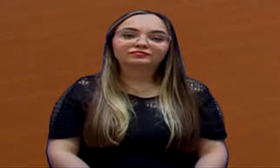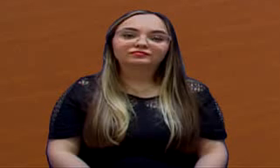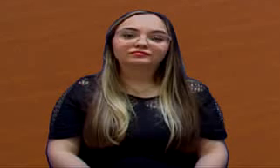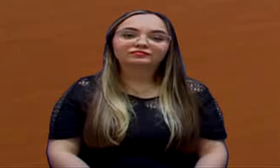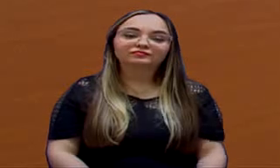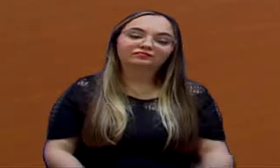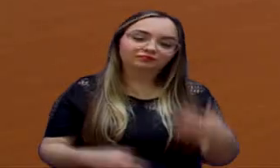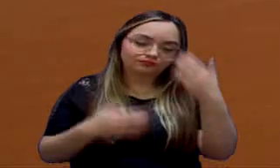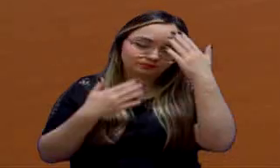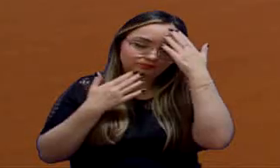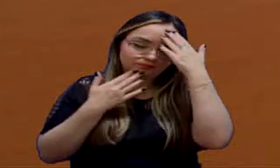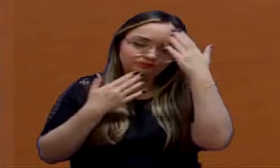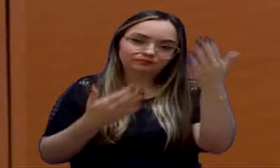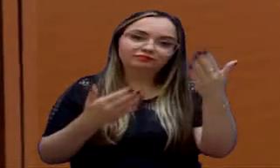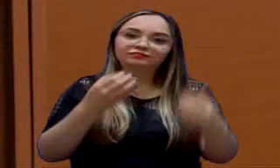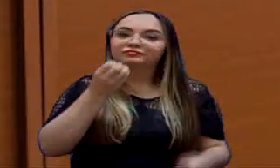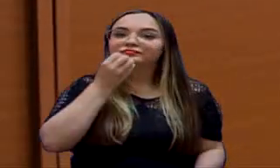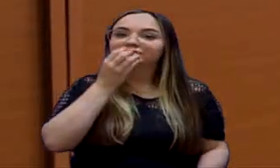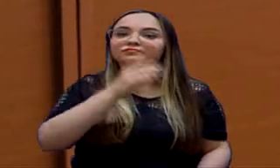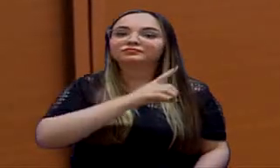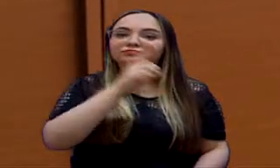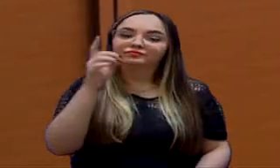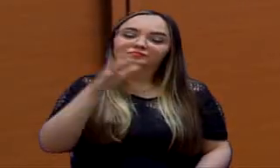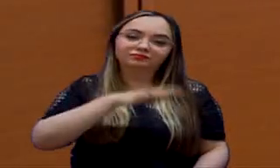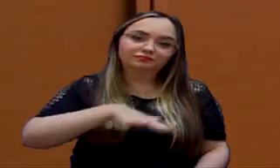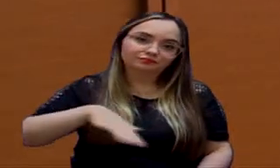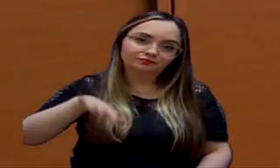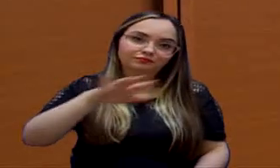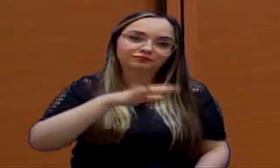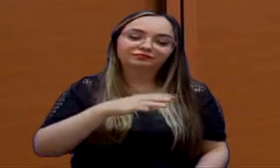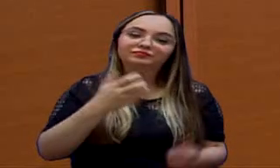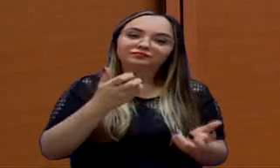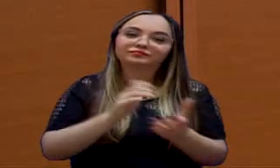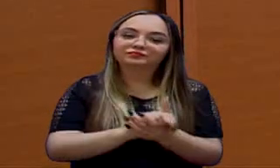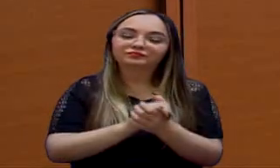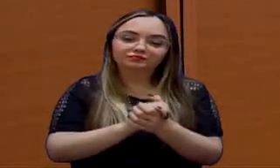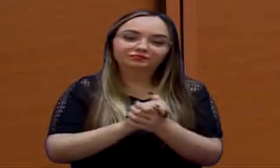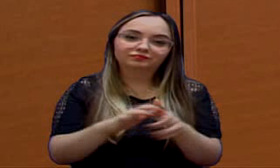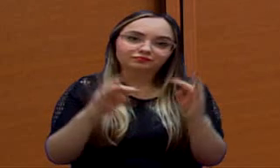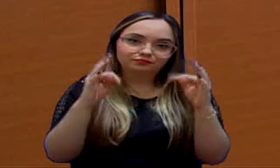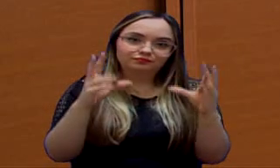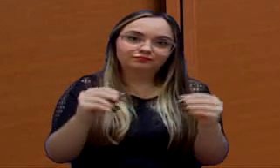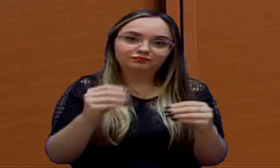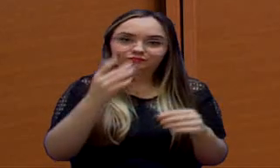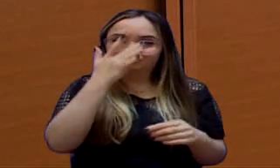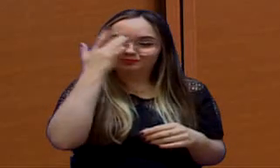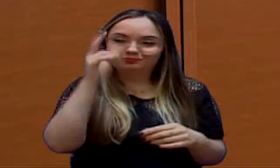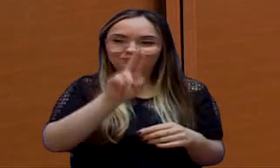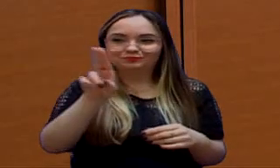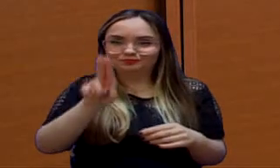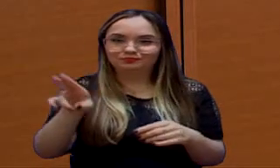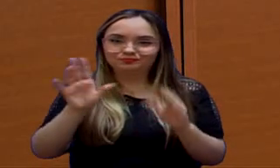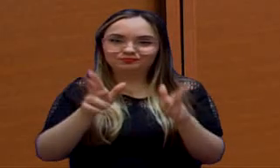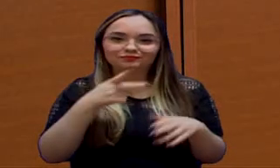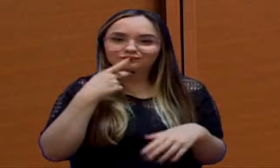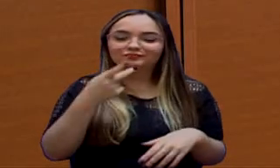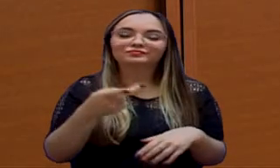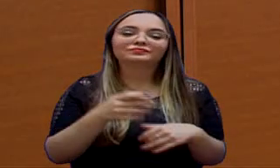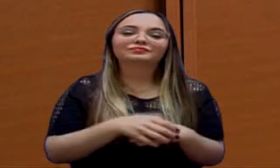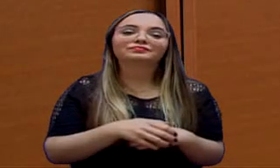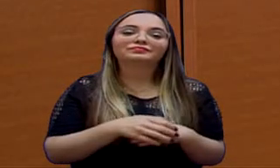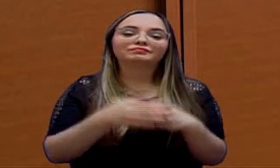Obrigado Marcelo meu bom dia a todos e todas queria cumprimentar todas as pessoas já nominados aqui pelo nosso cerimonial